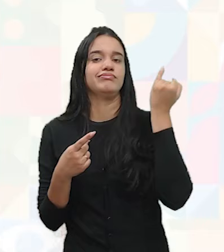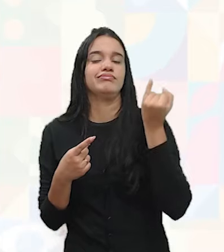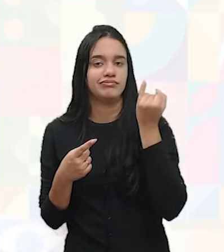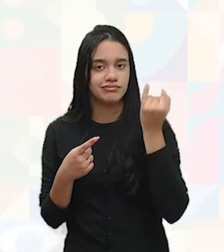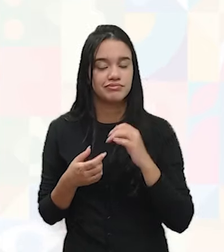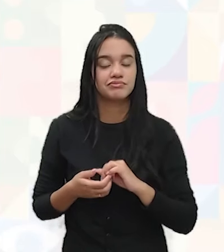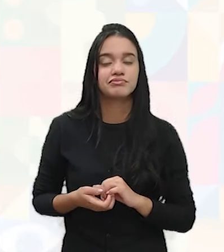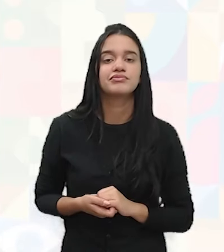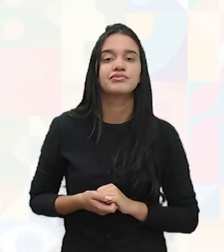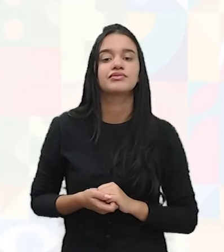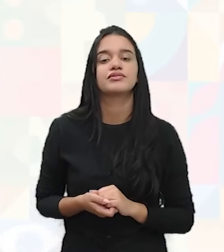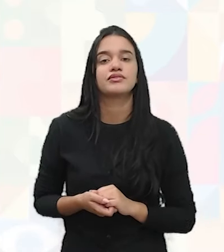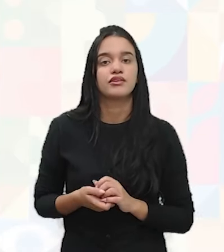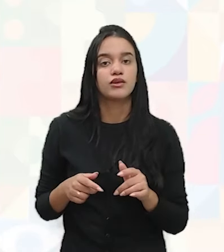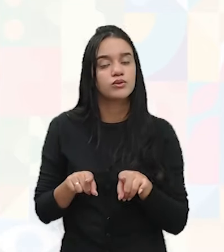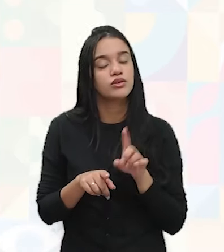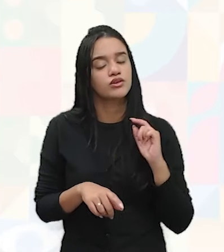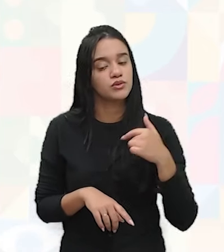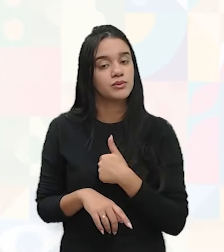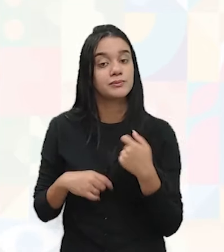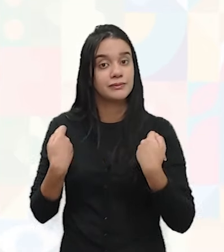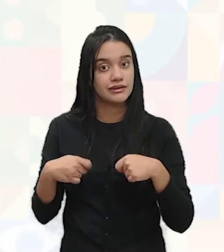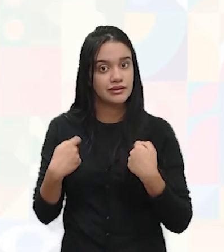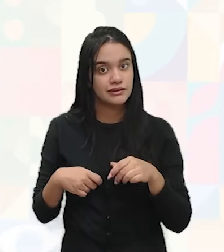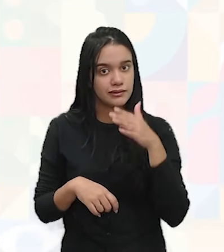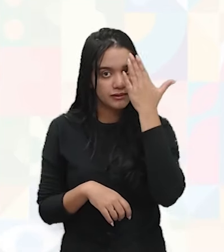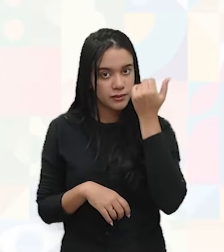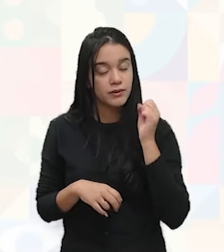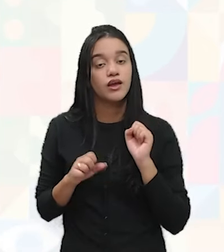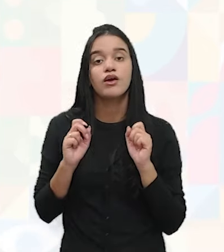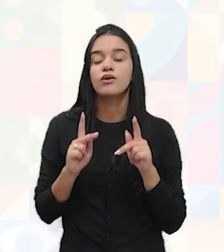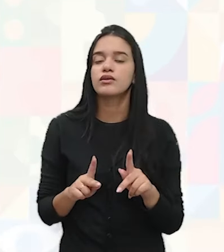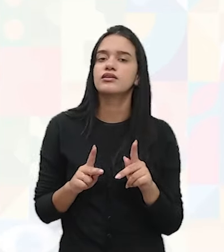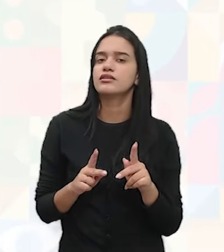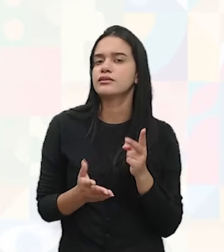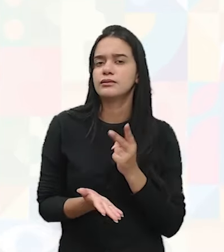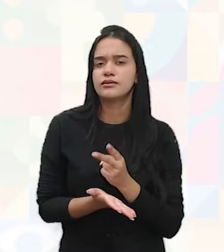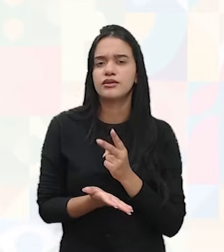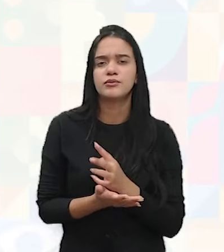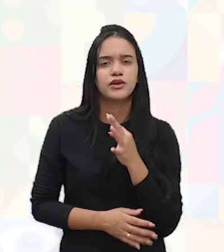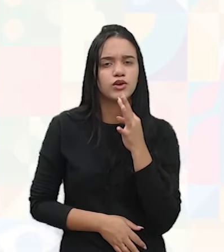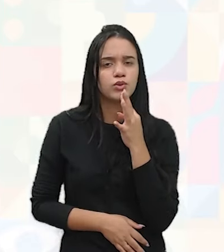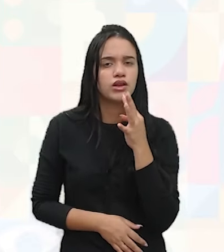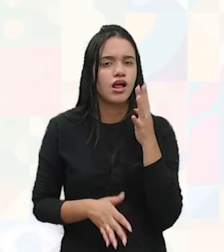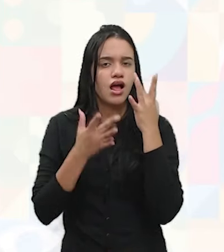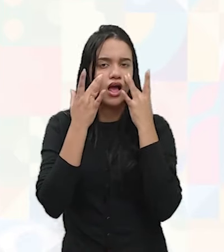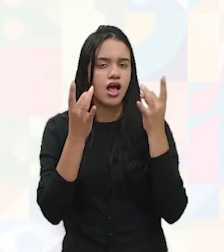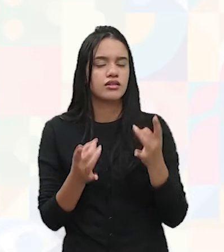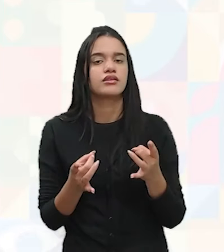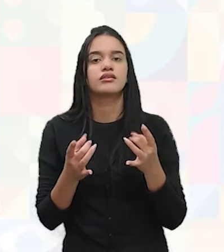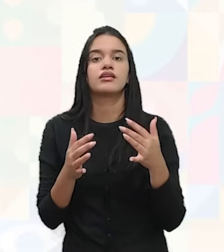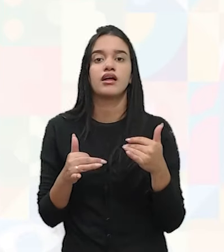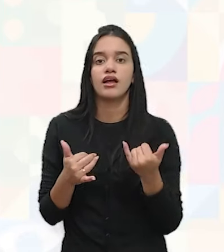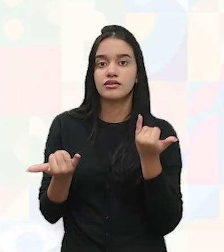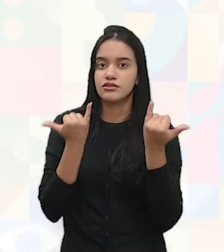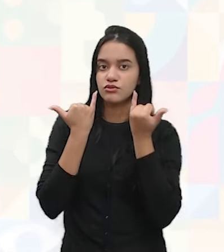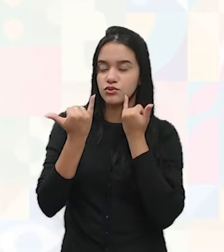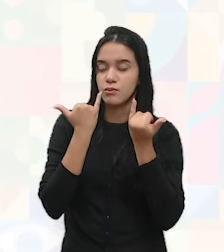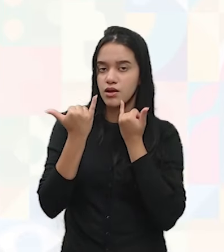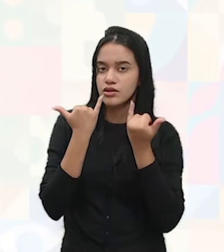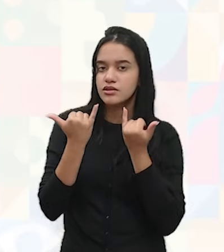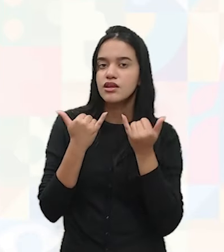diz muito sobre aquilo que a gente precisa saber tá então nem sempre a gente consegue se atentar às informações contidas no rótulo